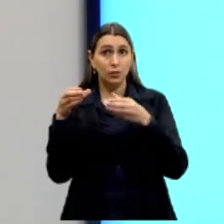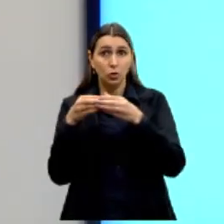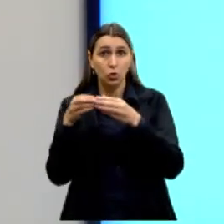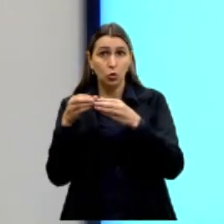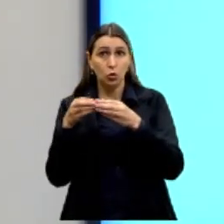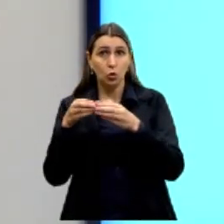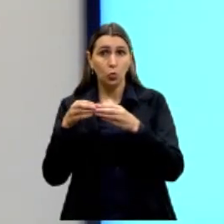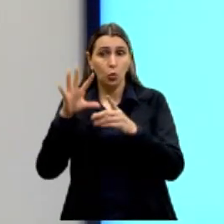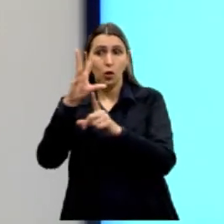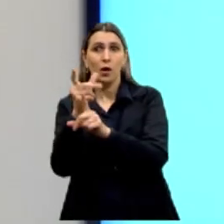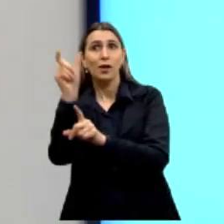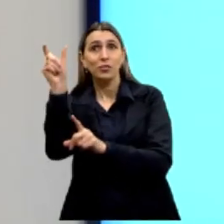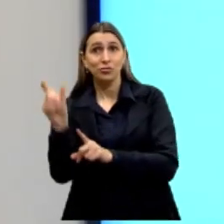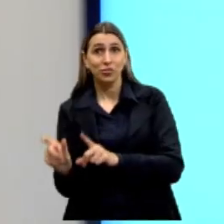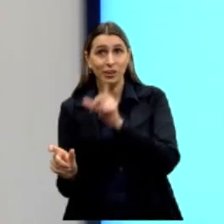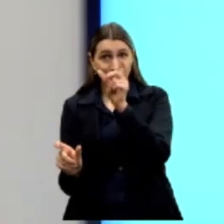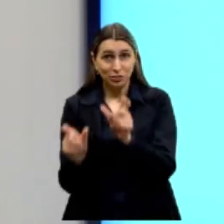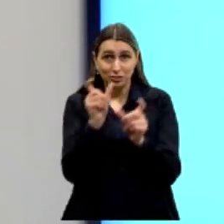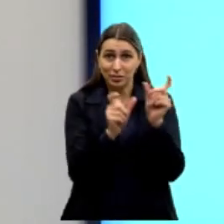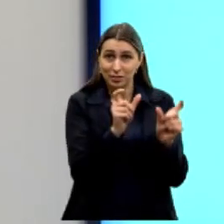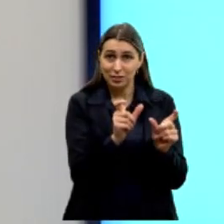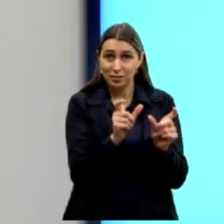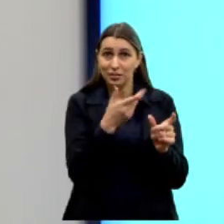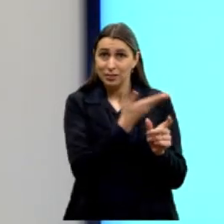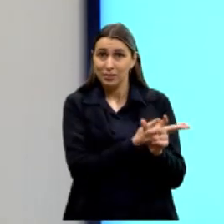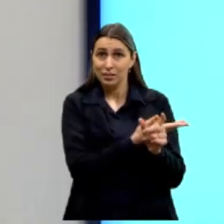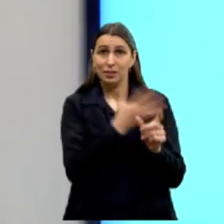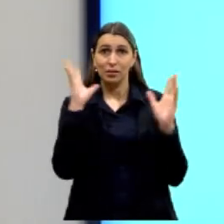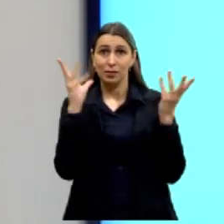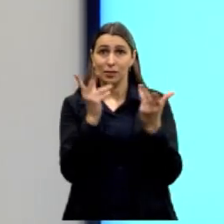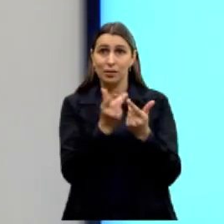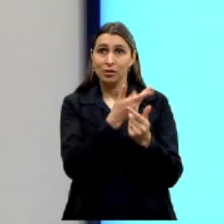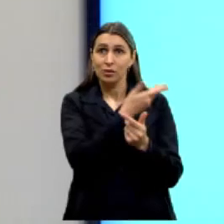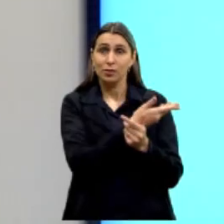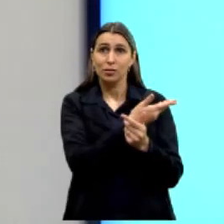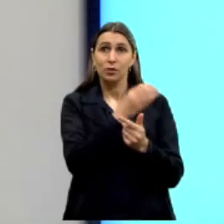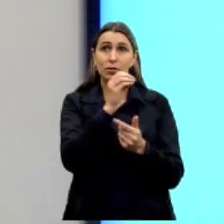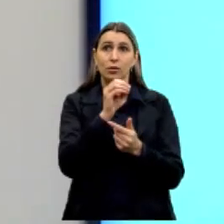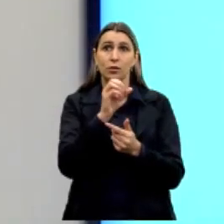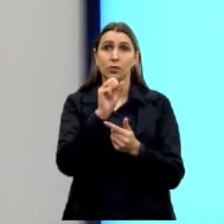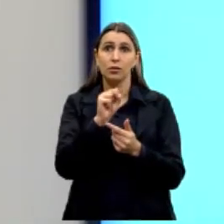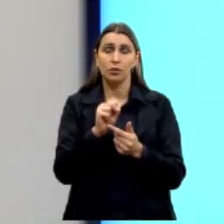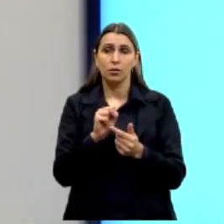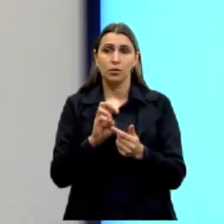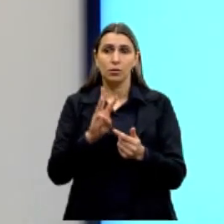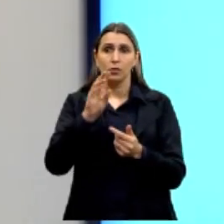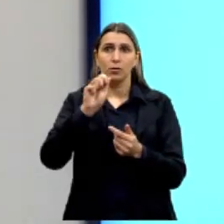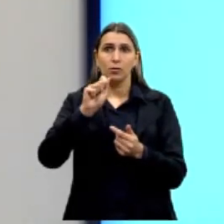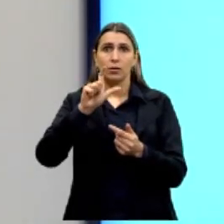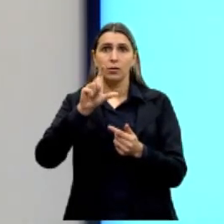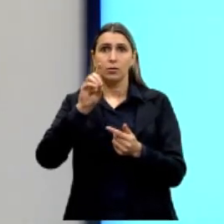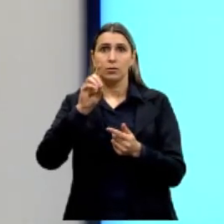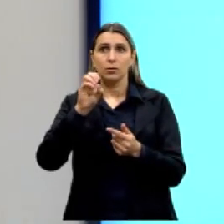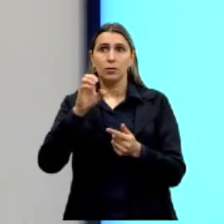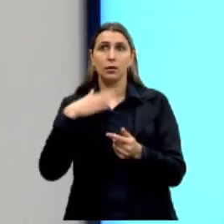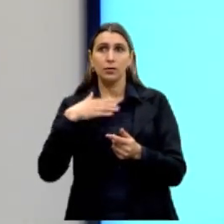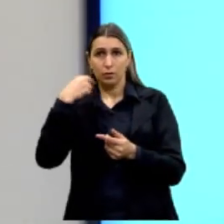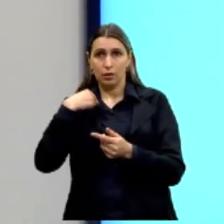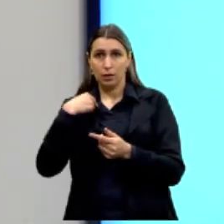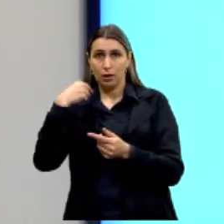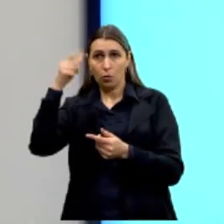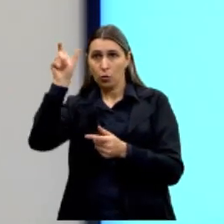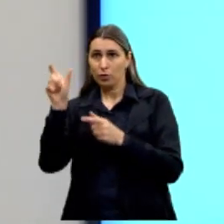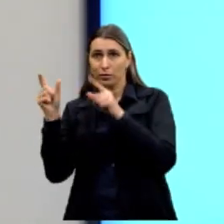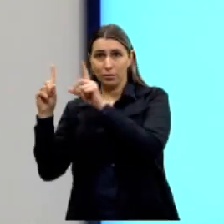povo lindo maravilhoso né Aqui nós temos o Oswald de Andrade aqui sou eu